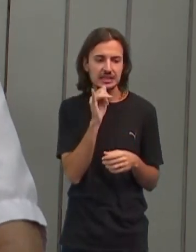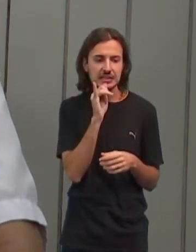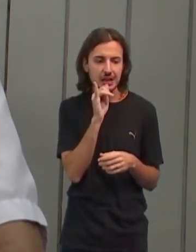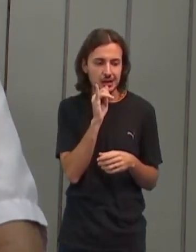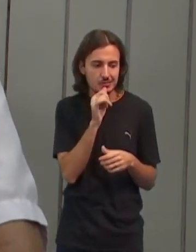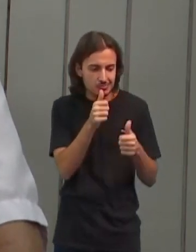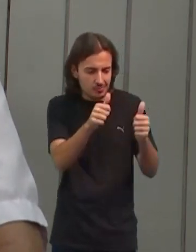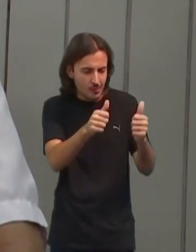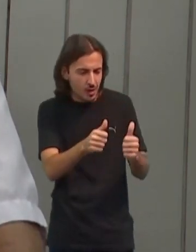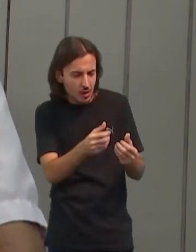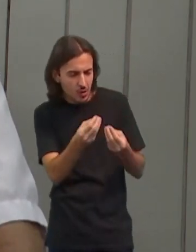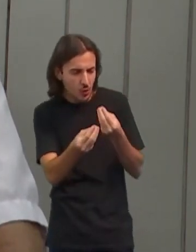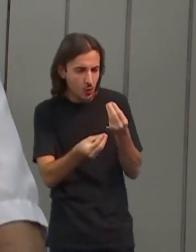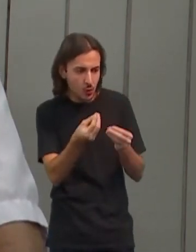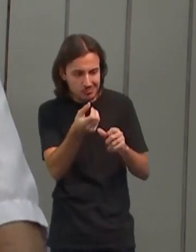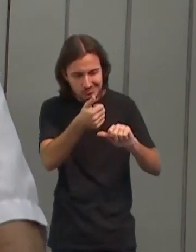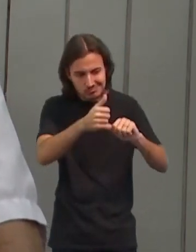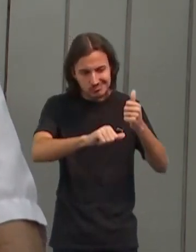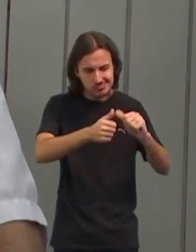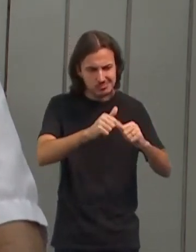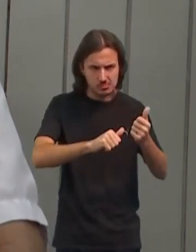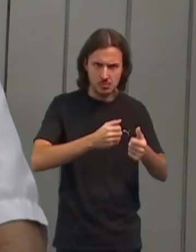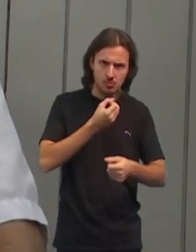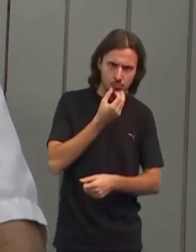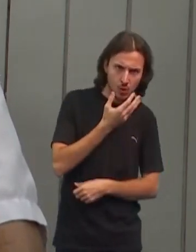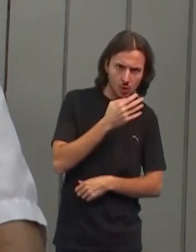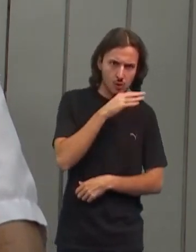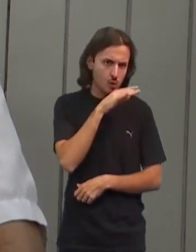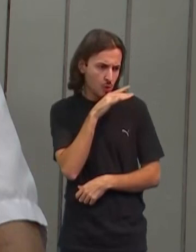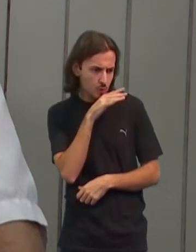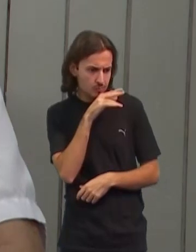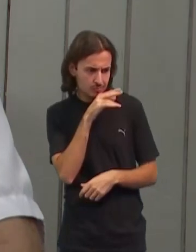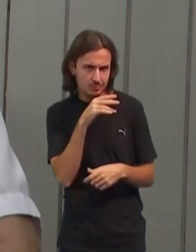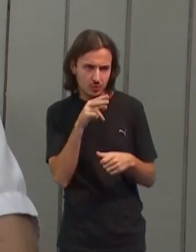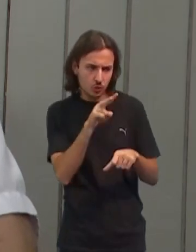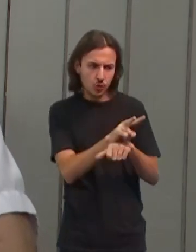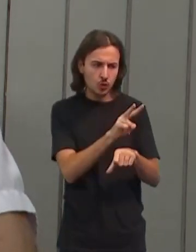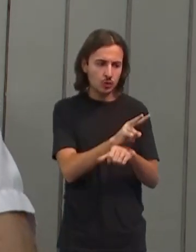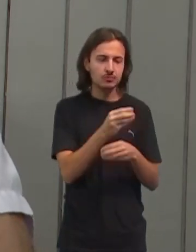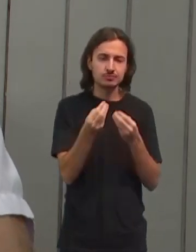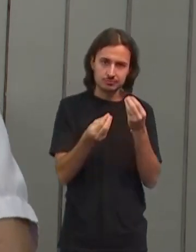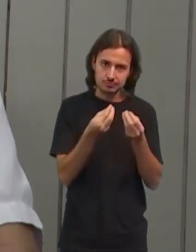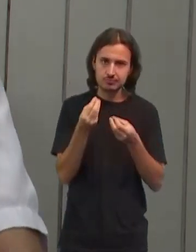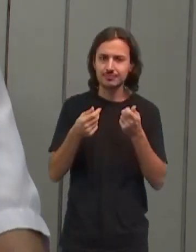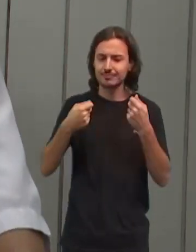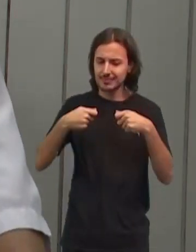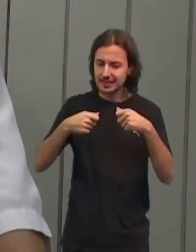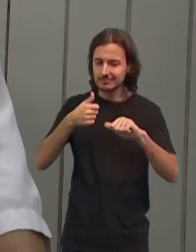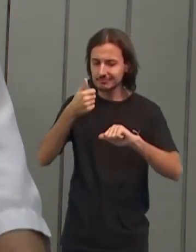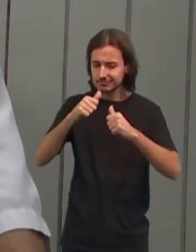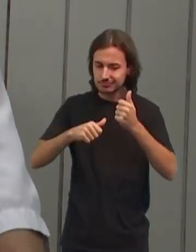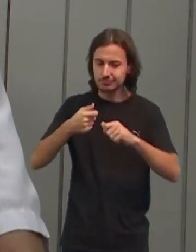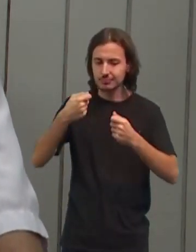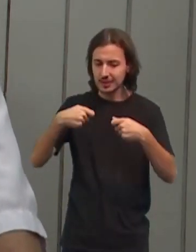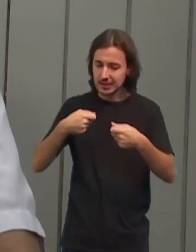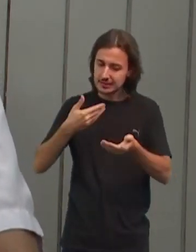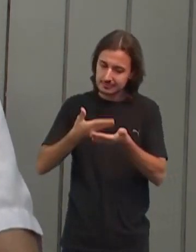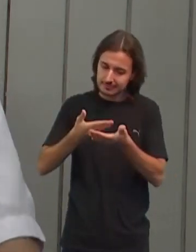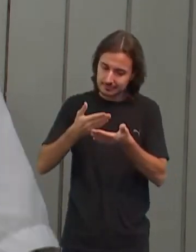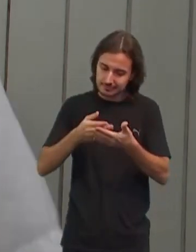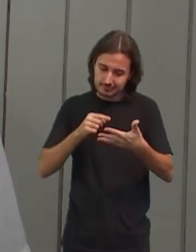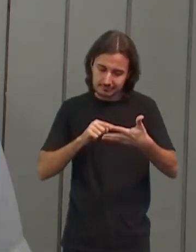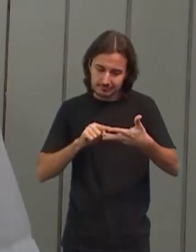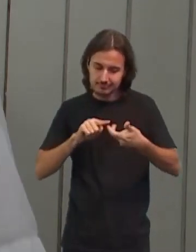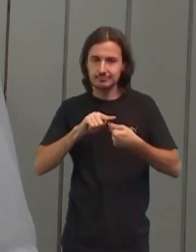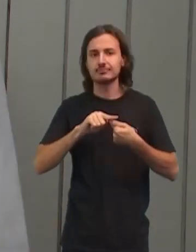que está dando tombar esses imóveis. Então, vereador João Wagner, vereador Pardal, que a gente